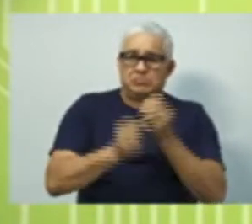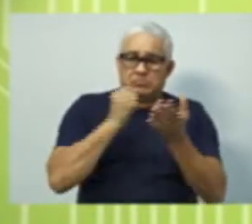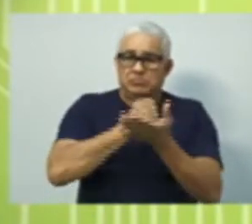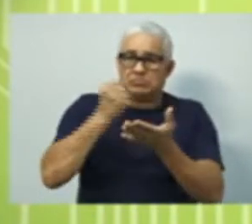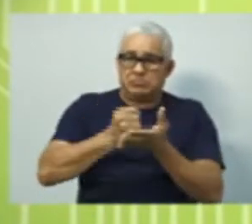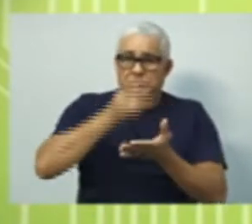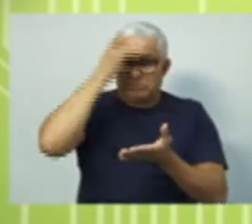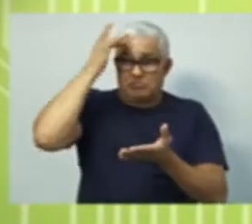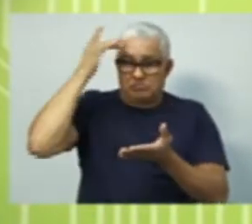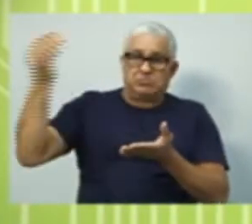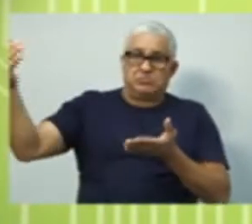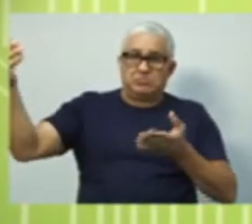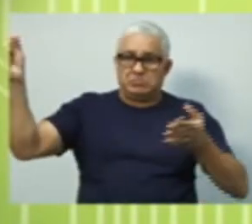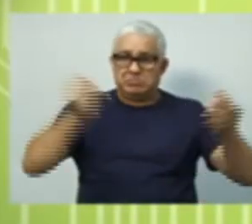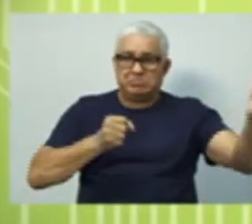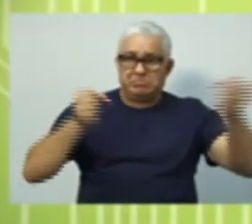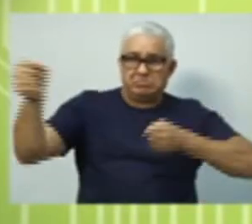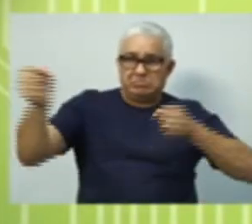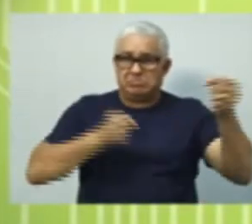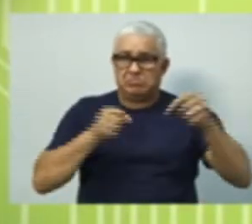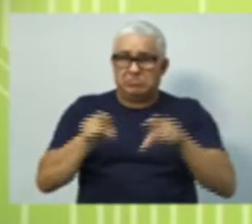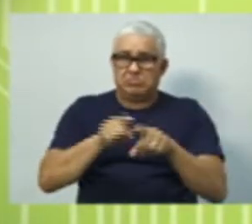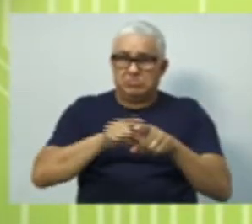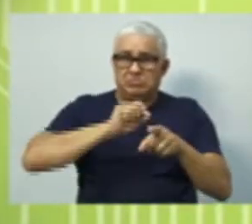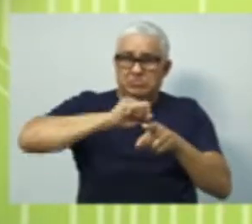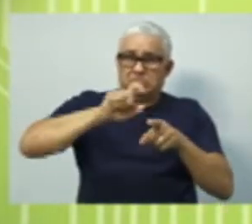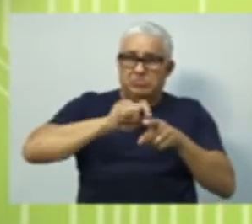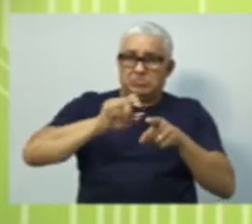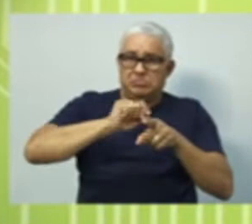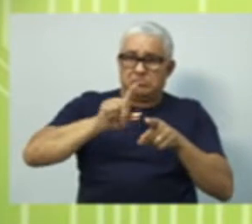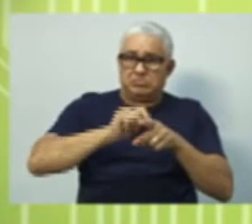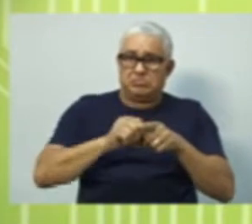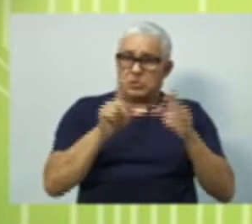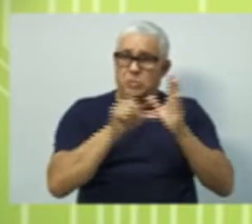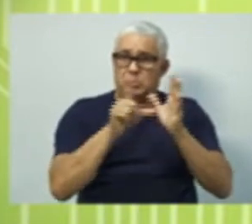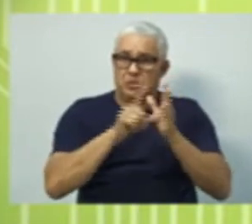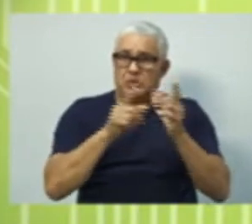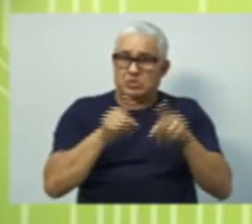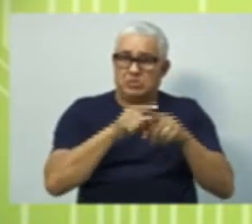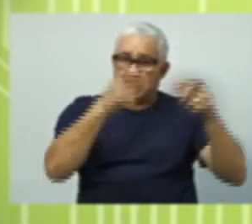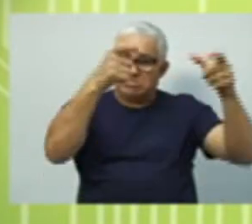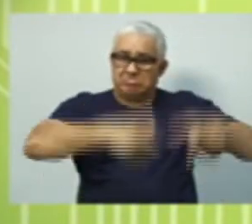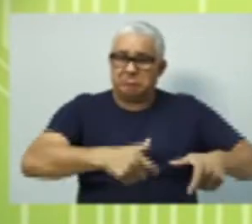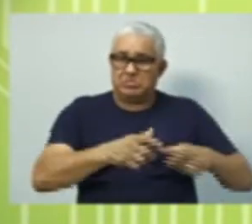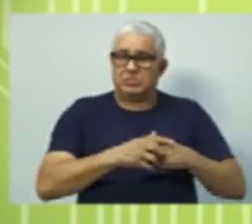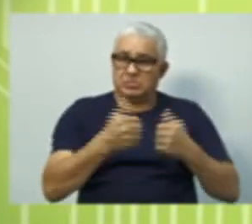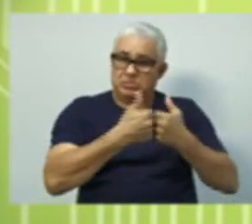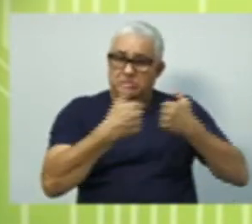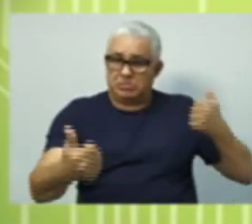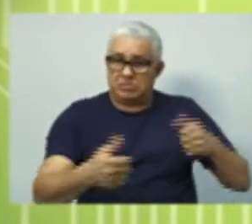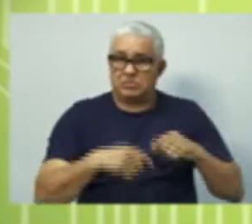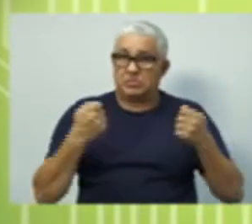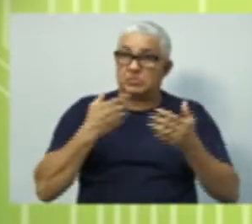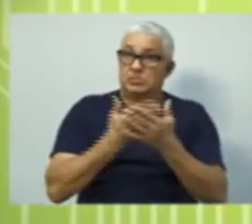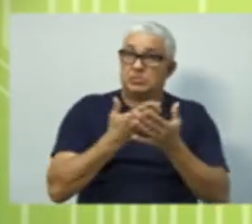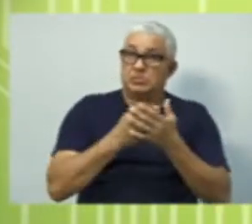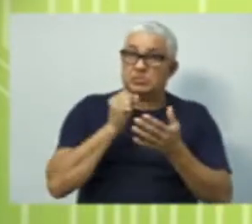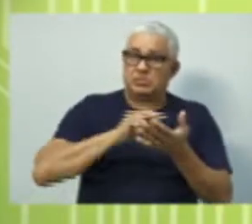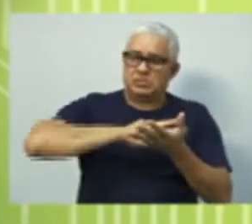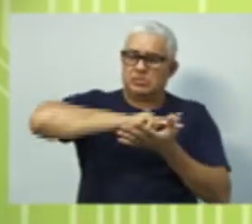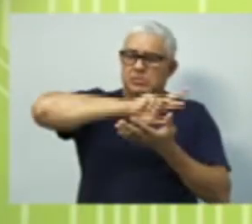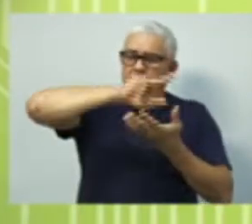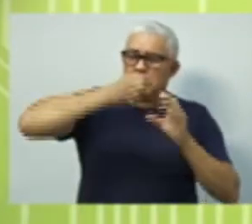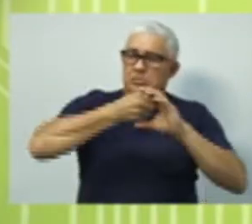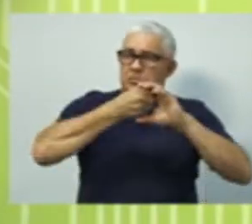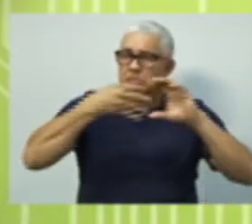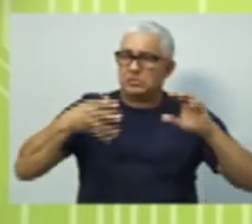contratar funcionários, expandir, alugar o ponto que está ao lado para expandir meu negócio. Então, eu tenho que estudar o quê? Vários aspectos antes de